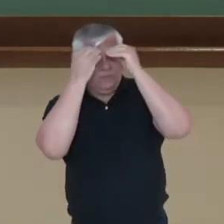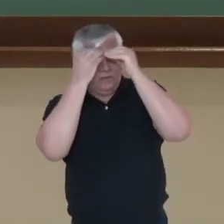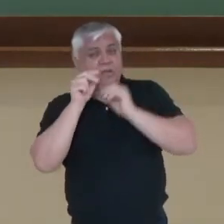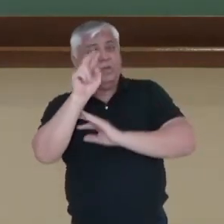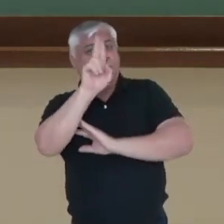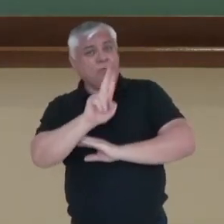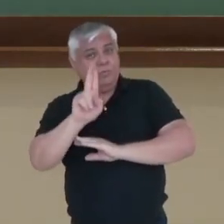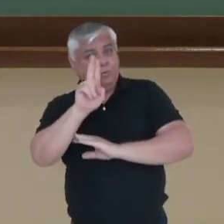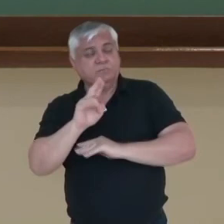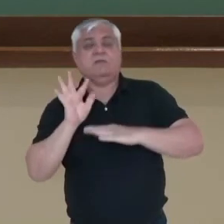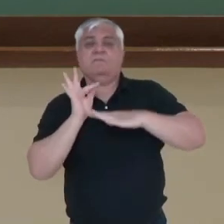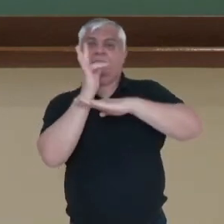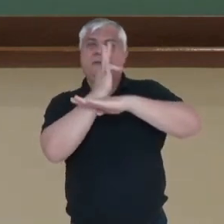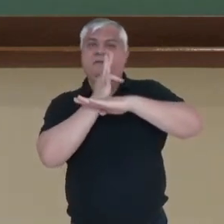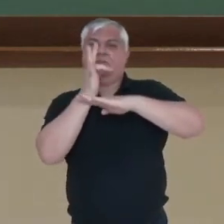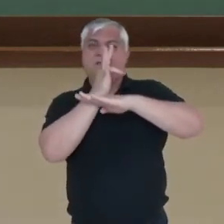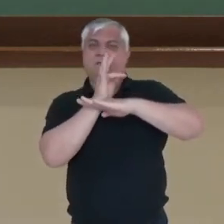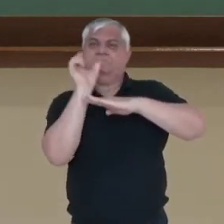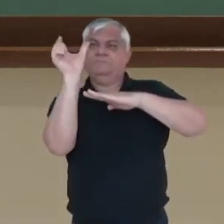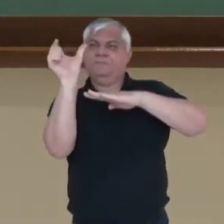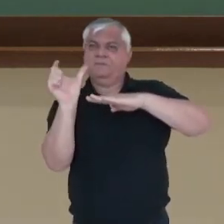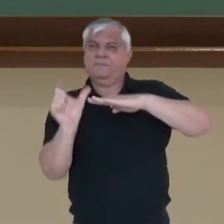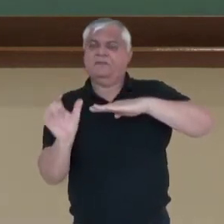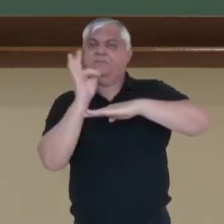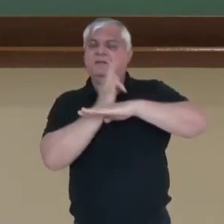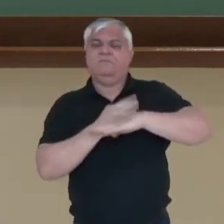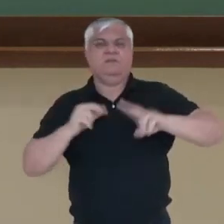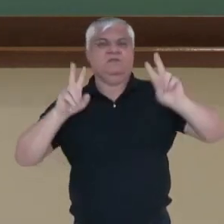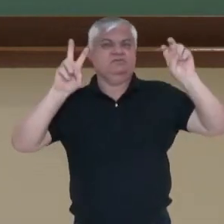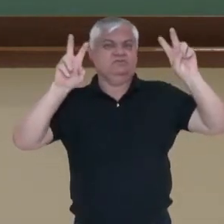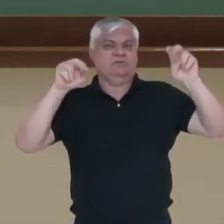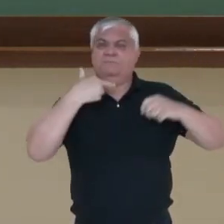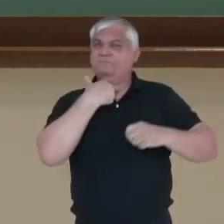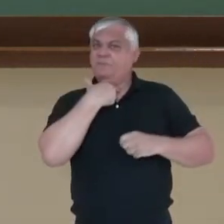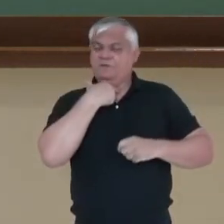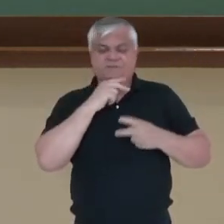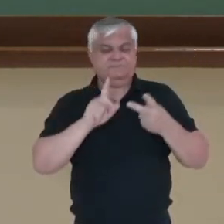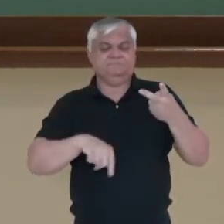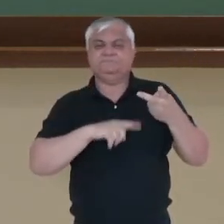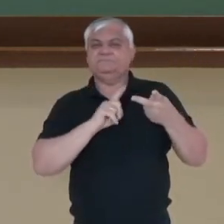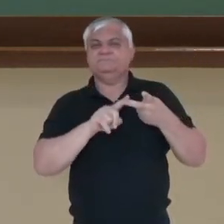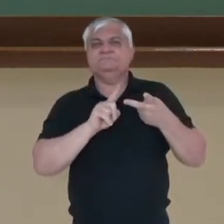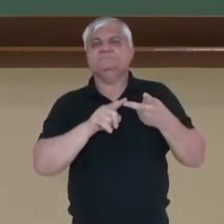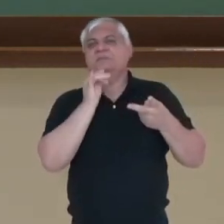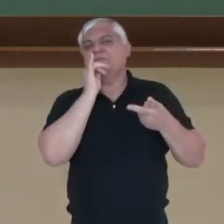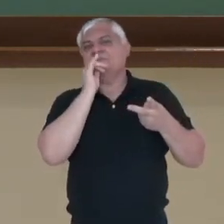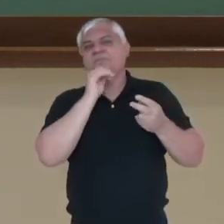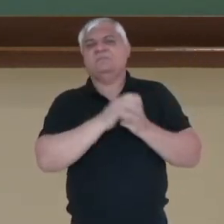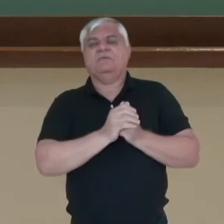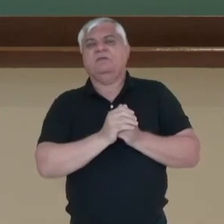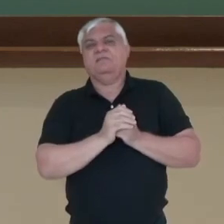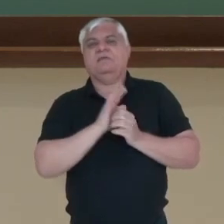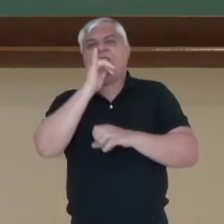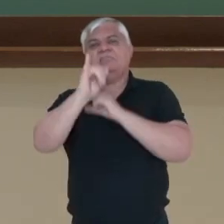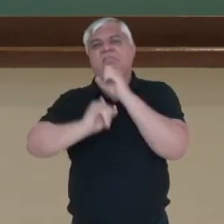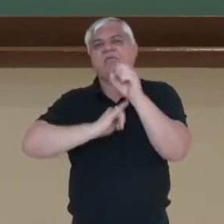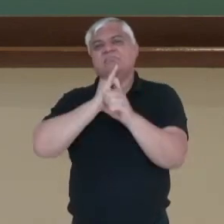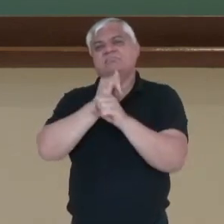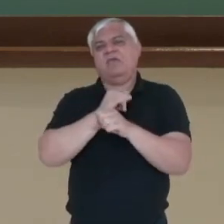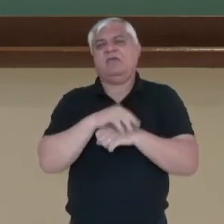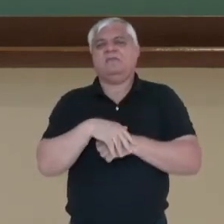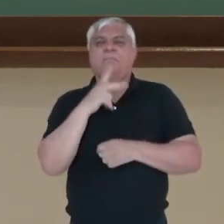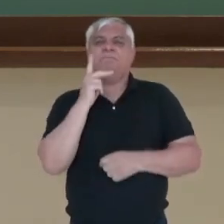da norma padrão. Então, não pode ter gíria, né? Não pode ter o famoso internetês,